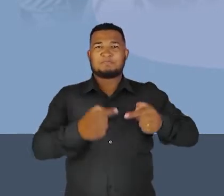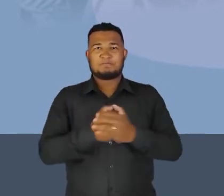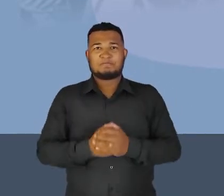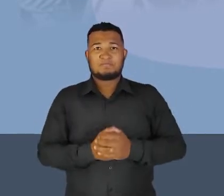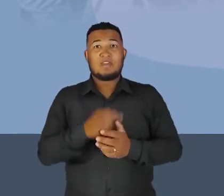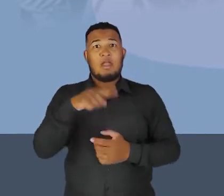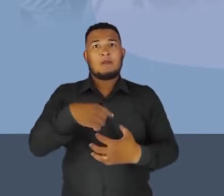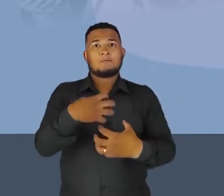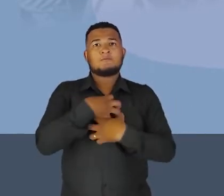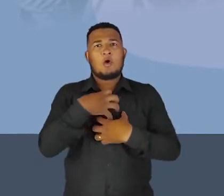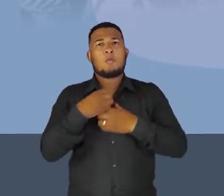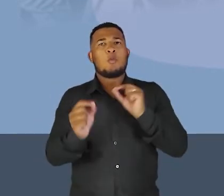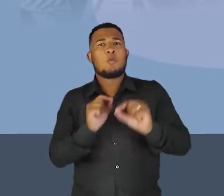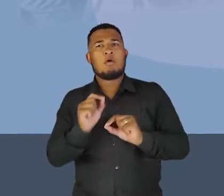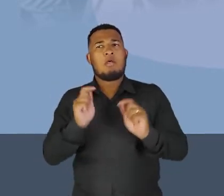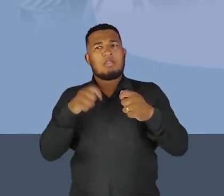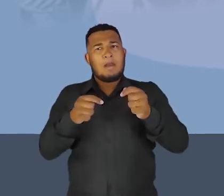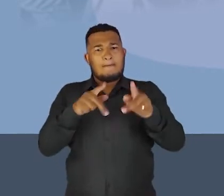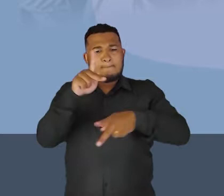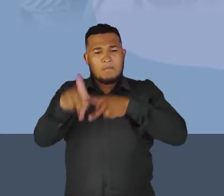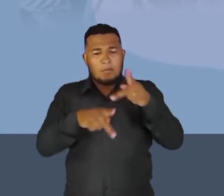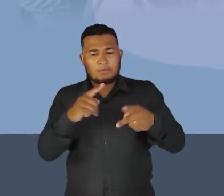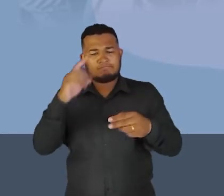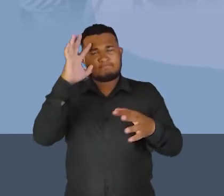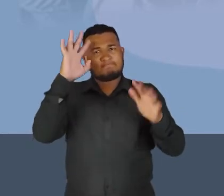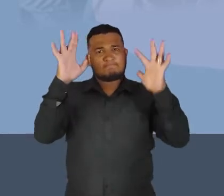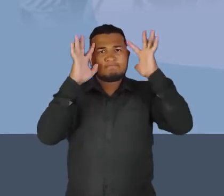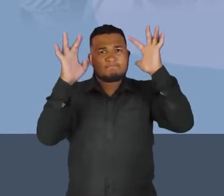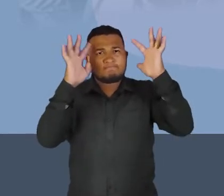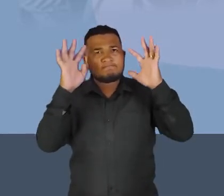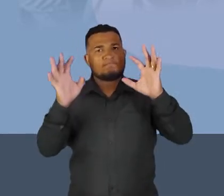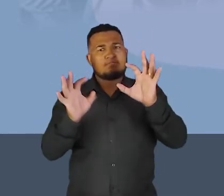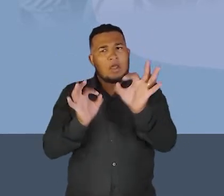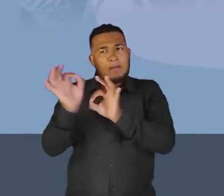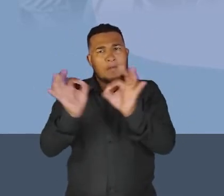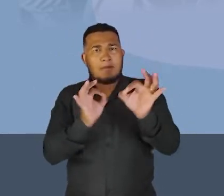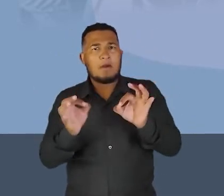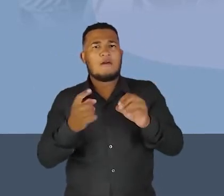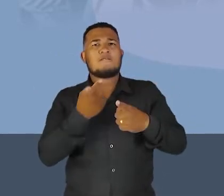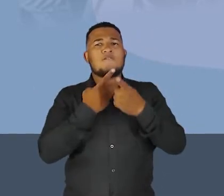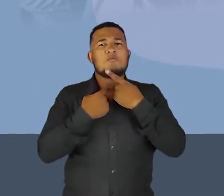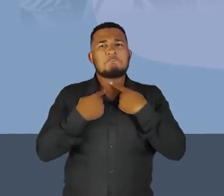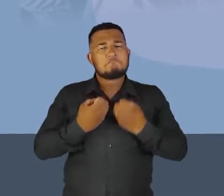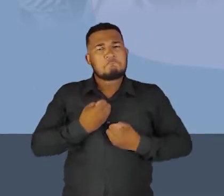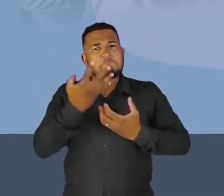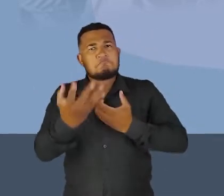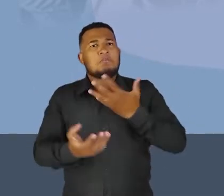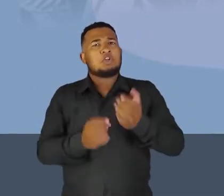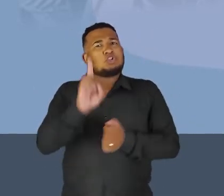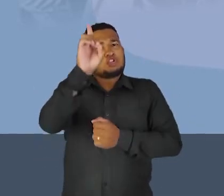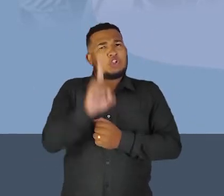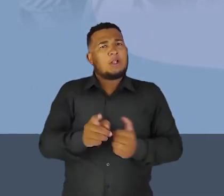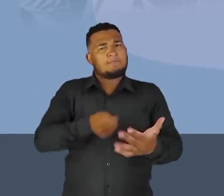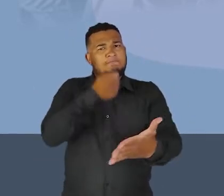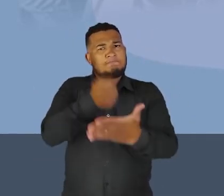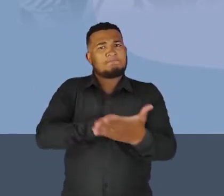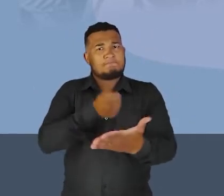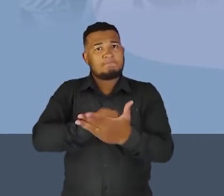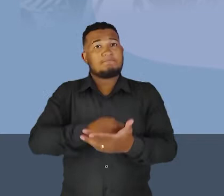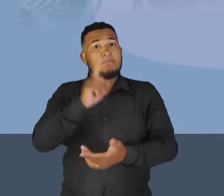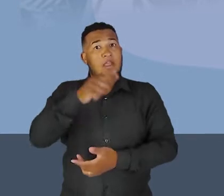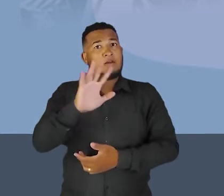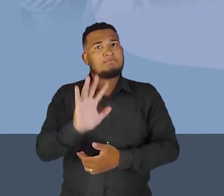forma da população se organizar, expressar os seus desejos, exigir os seus direitos, né? São fenômenos históricos